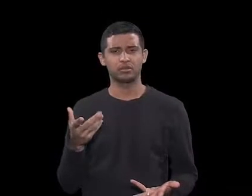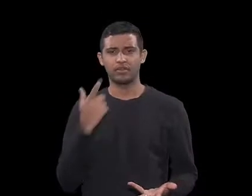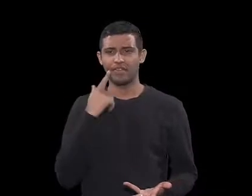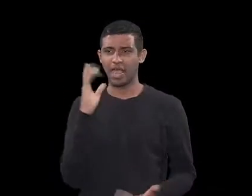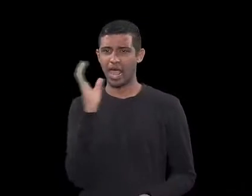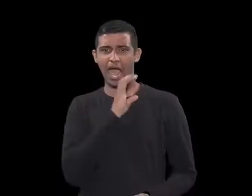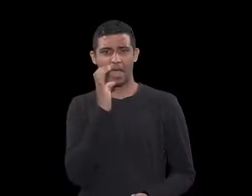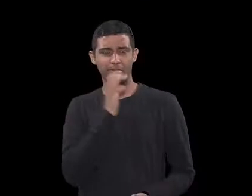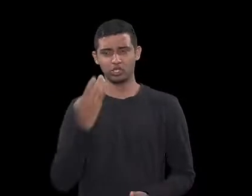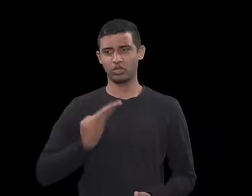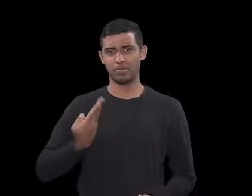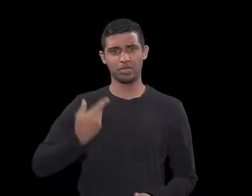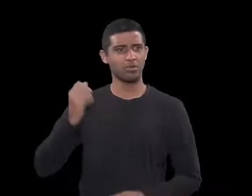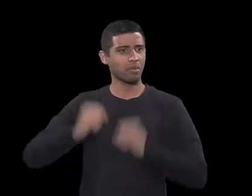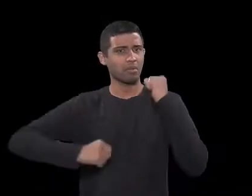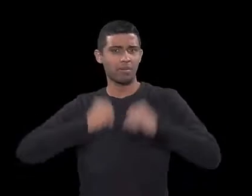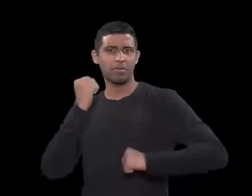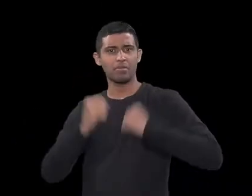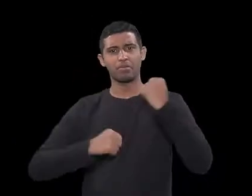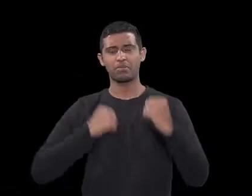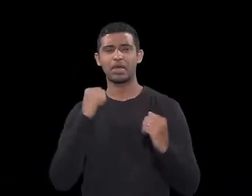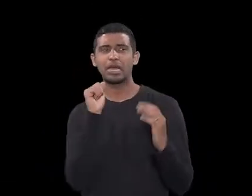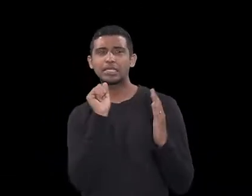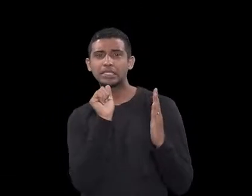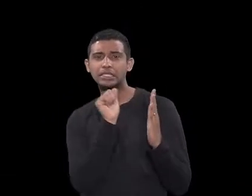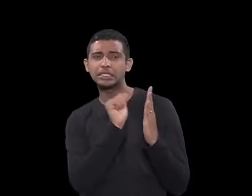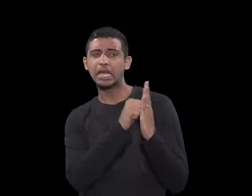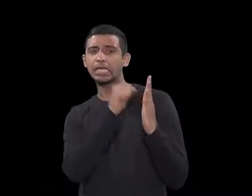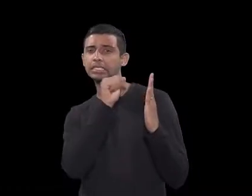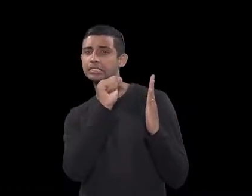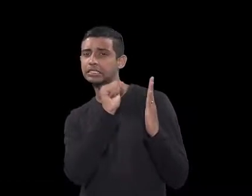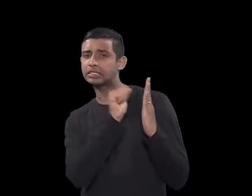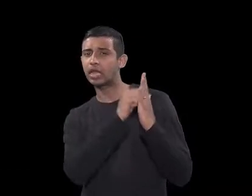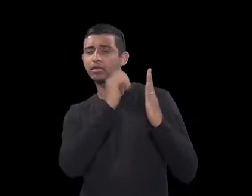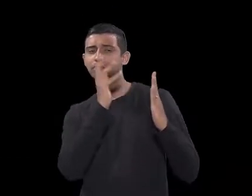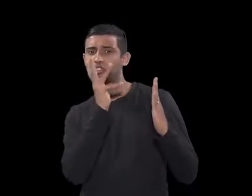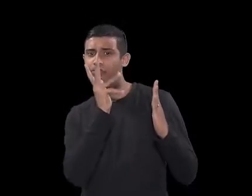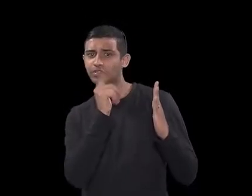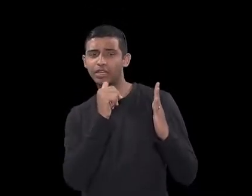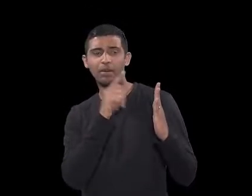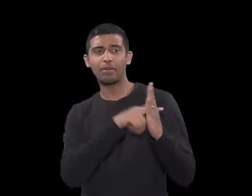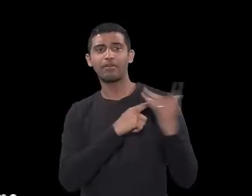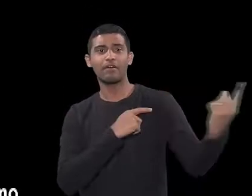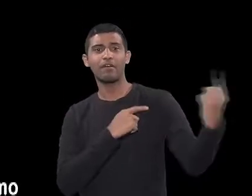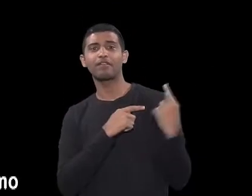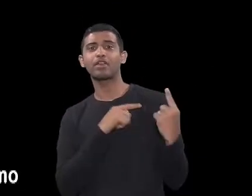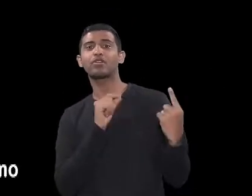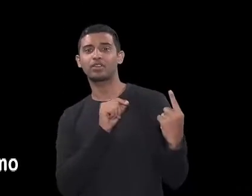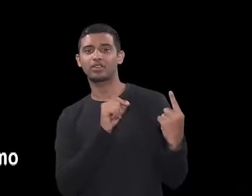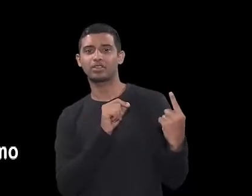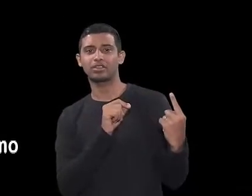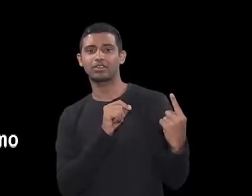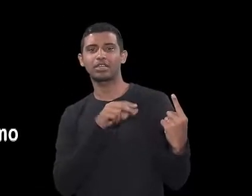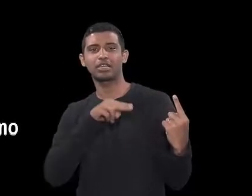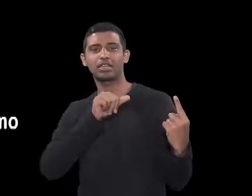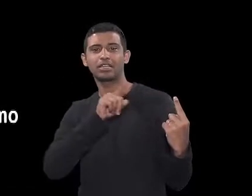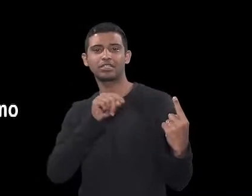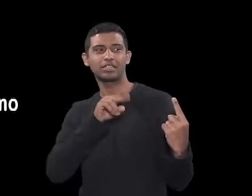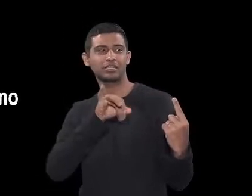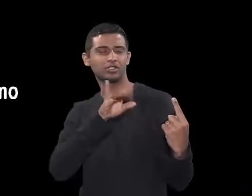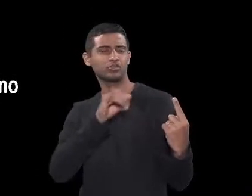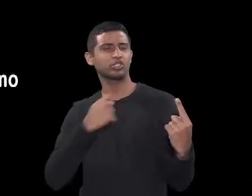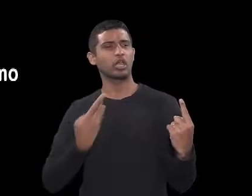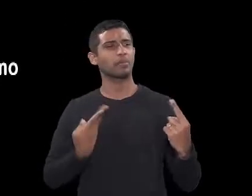E mais do que rápido, ele correu e bateu bem devagarzinho na porta. E quem veio atender?